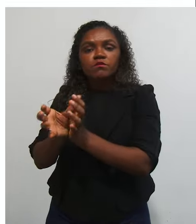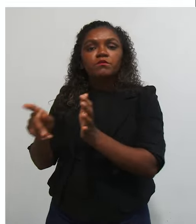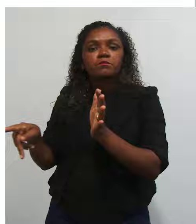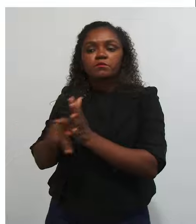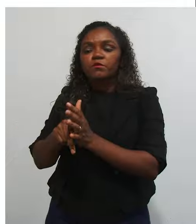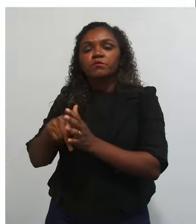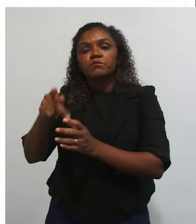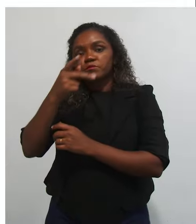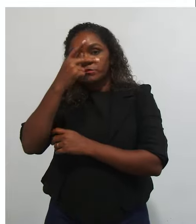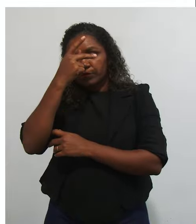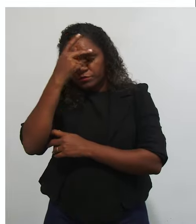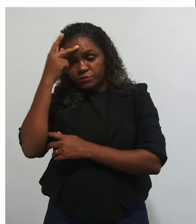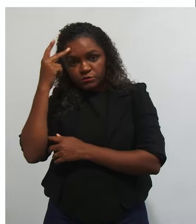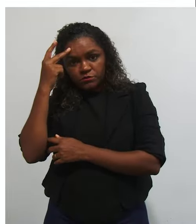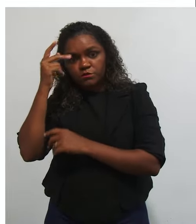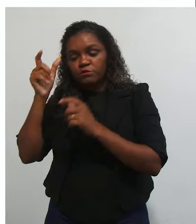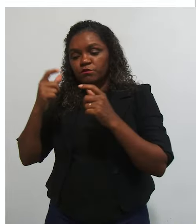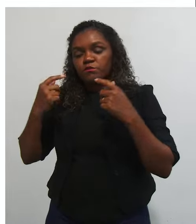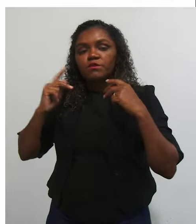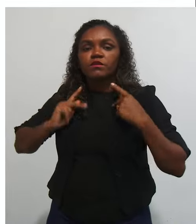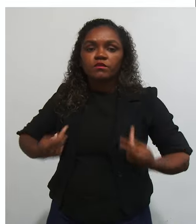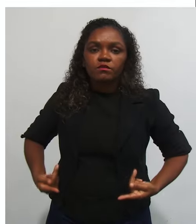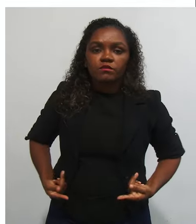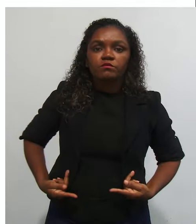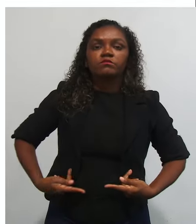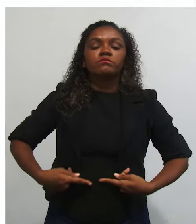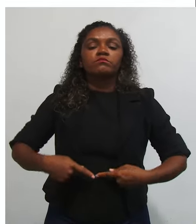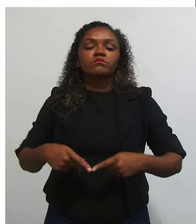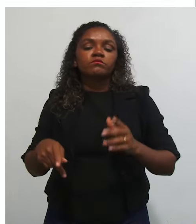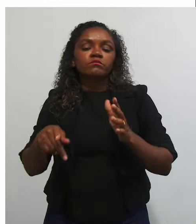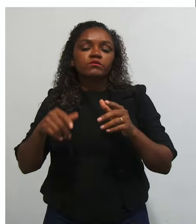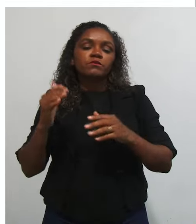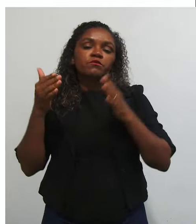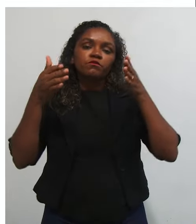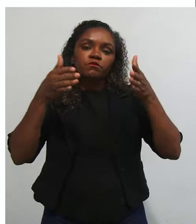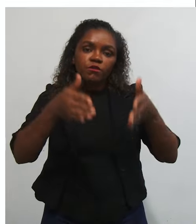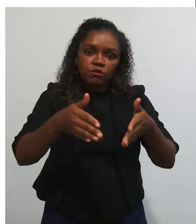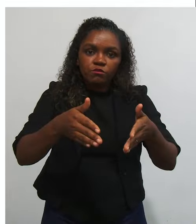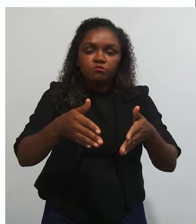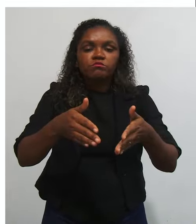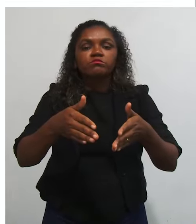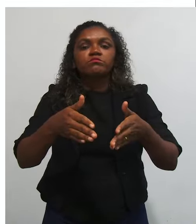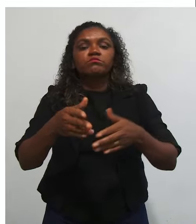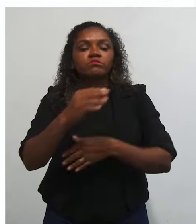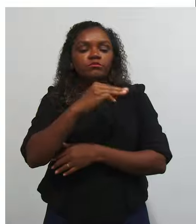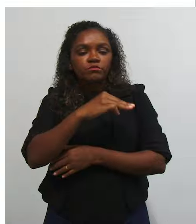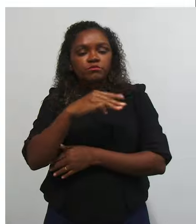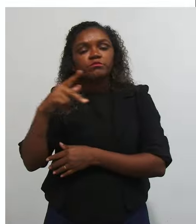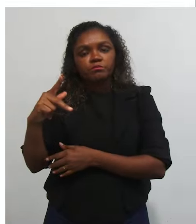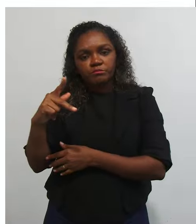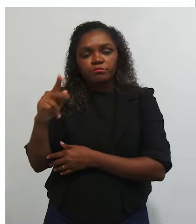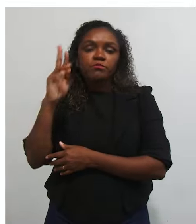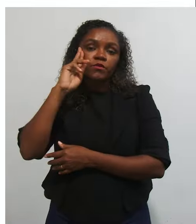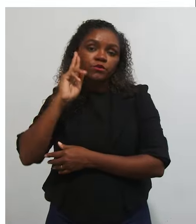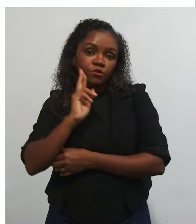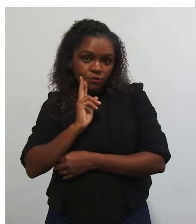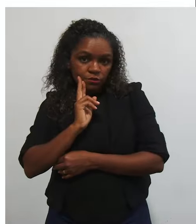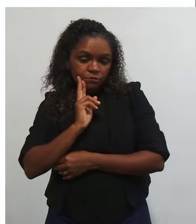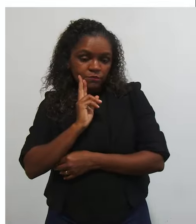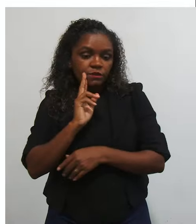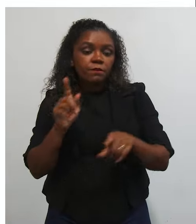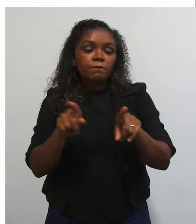Ministério Público de Rondônia. Então, nós temos esses códigos. Agora, bora lá, continuar agora. Nós temos aqui